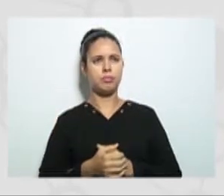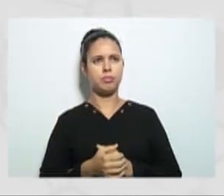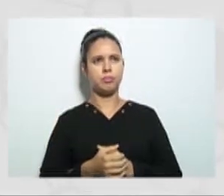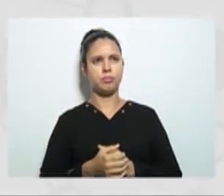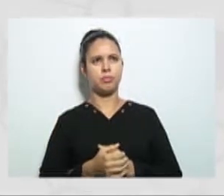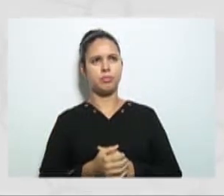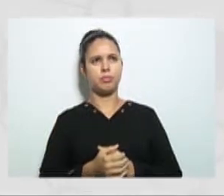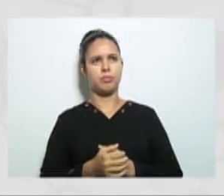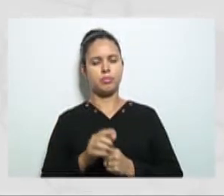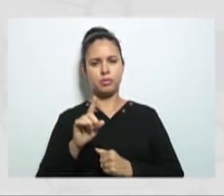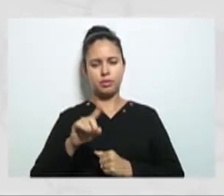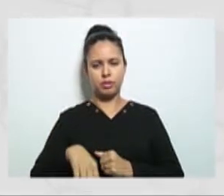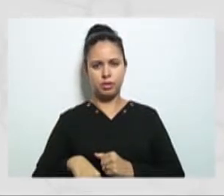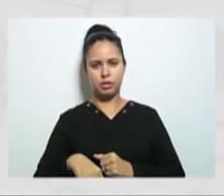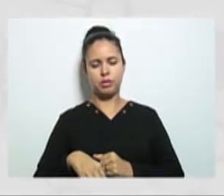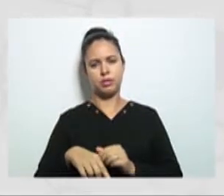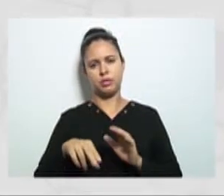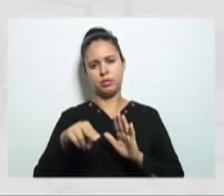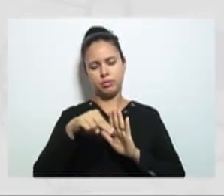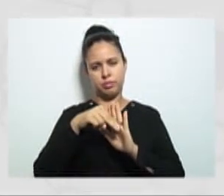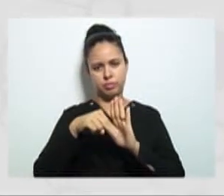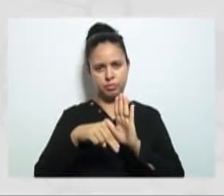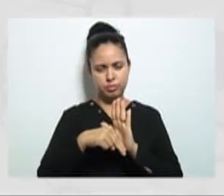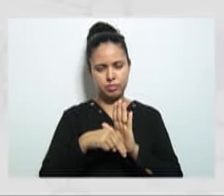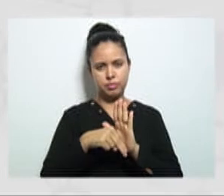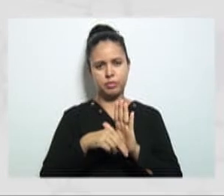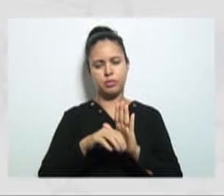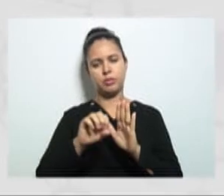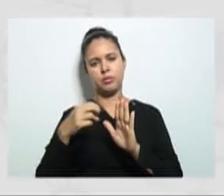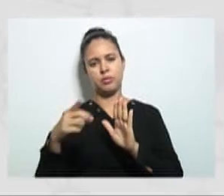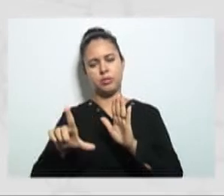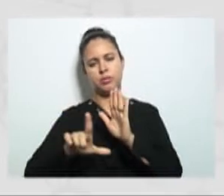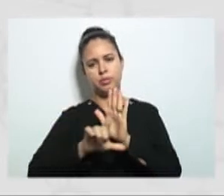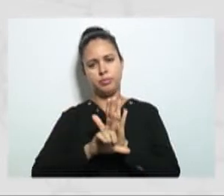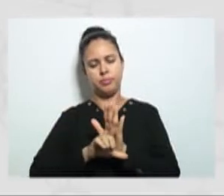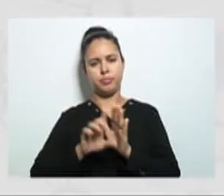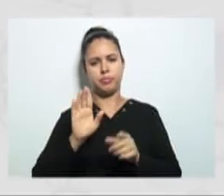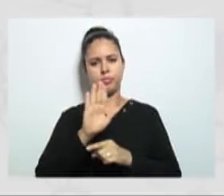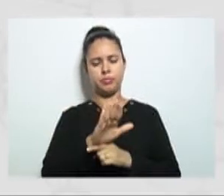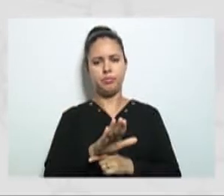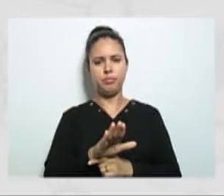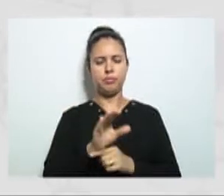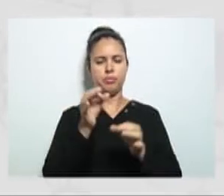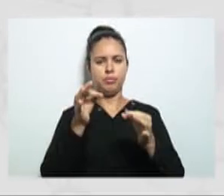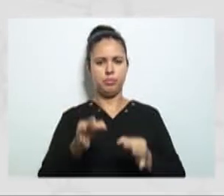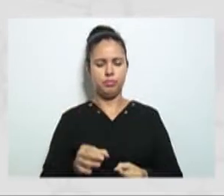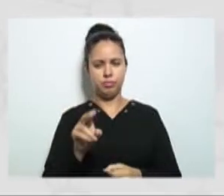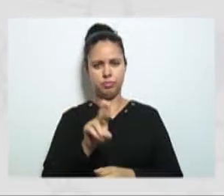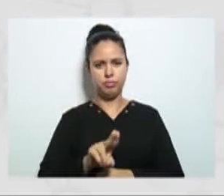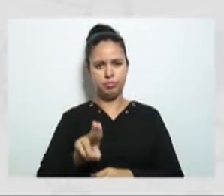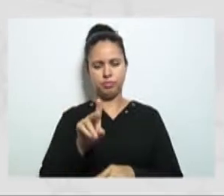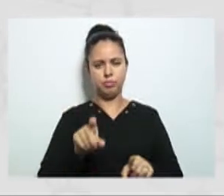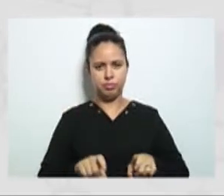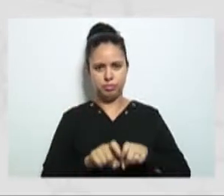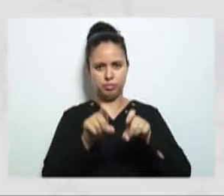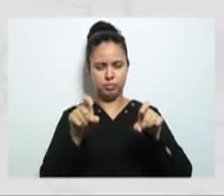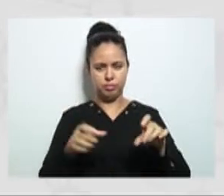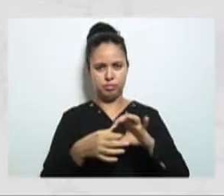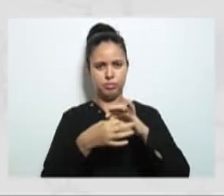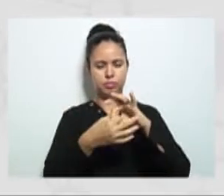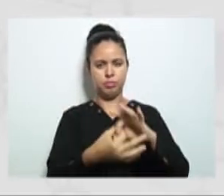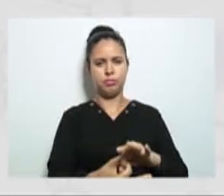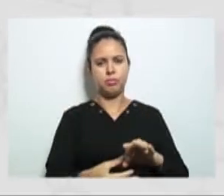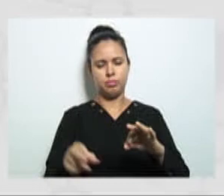são as normas ou leis definidas para auxiliar no correto uso dos computadores. Ela está relacionada à utilização